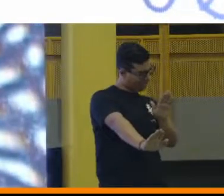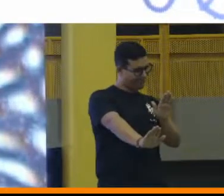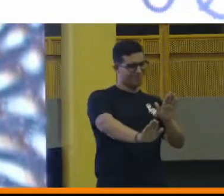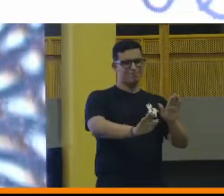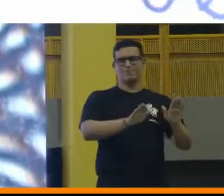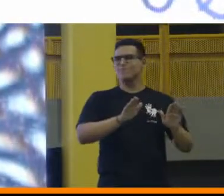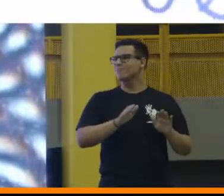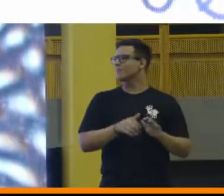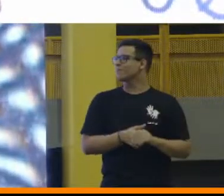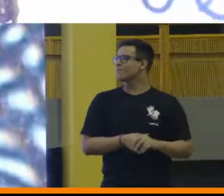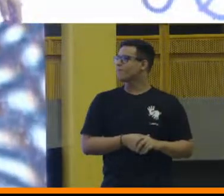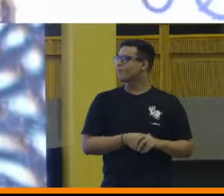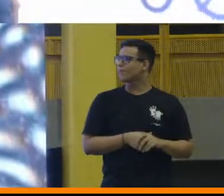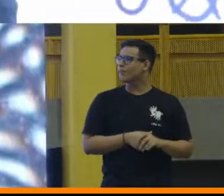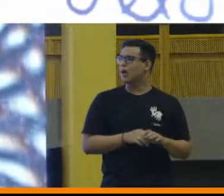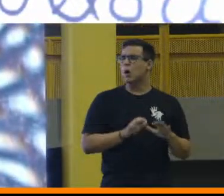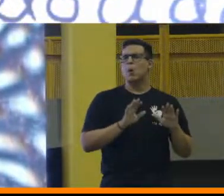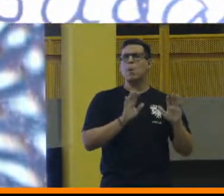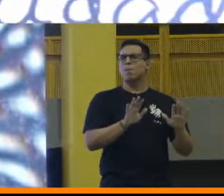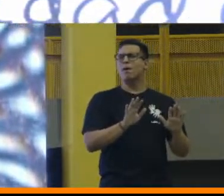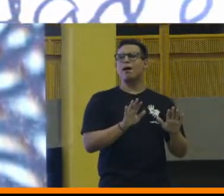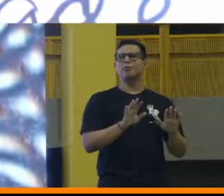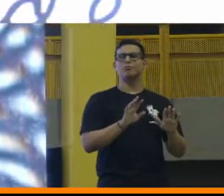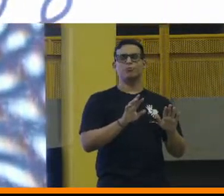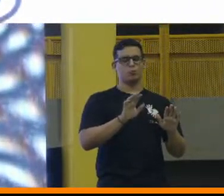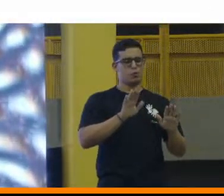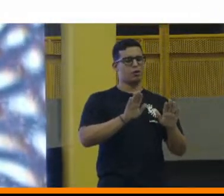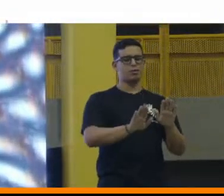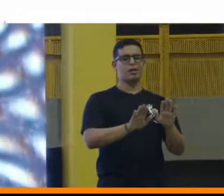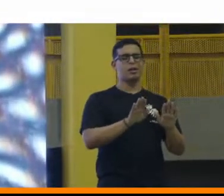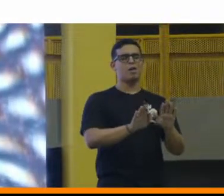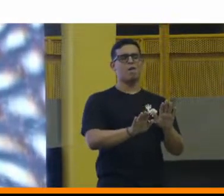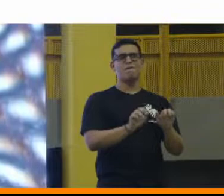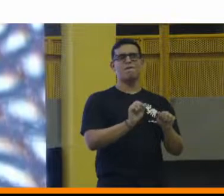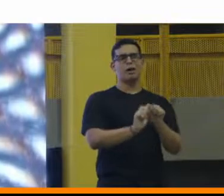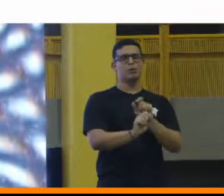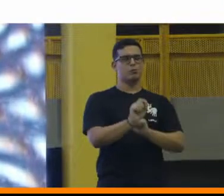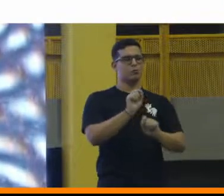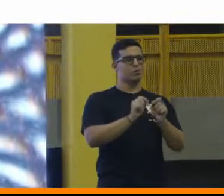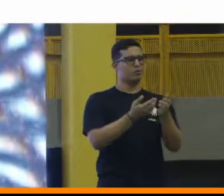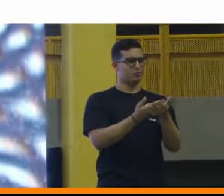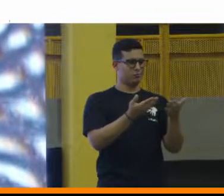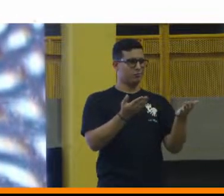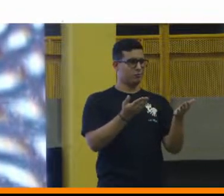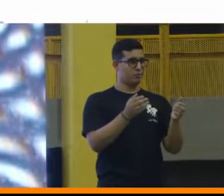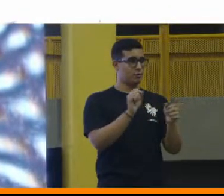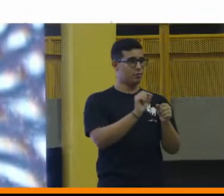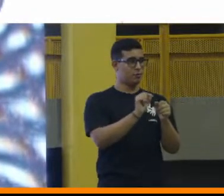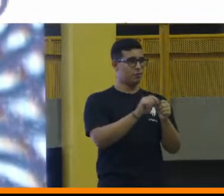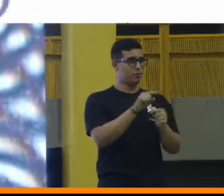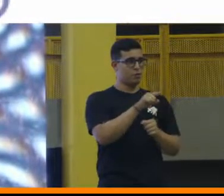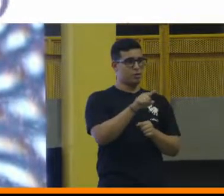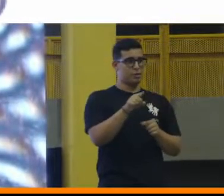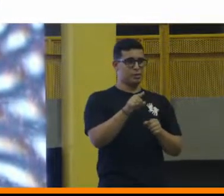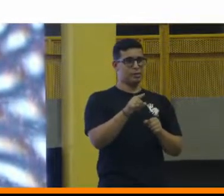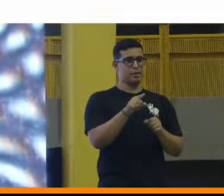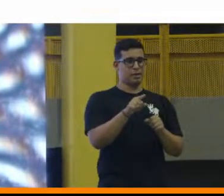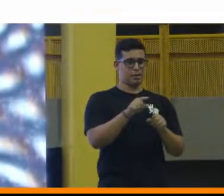acelerador. Mas o que o acelerador faz por você? Ele faz você mudar